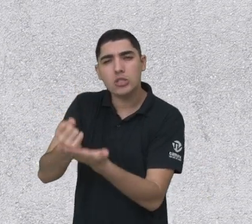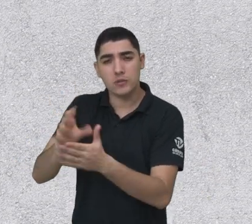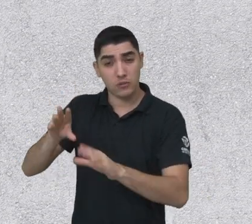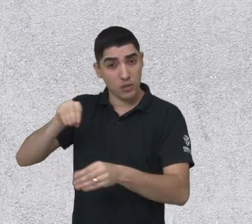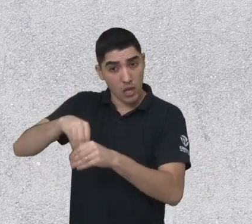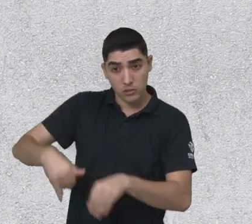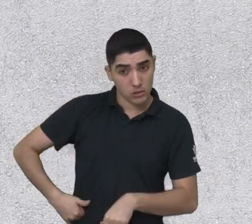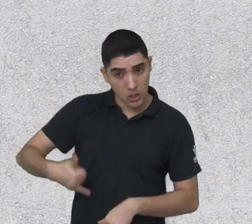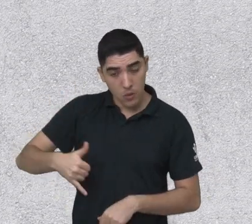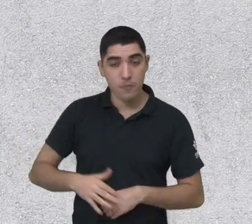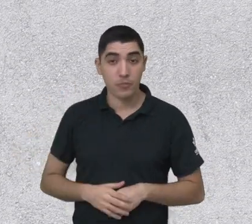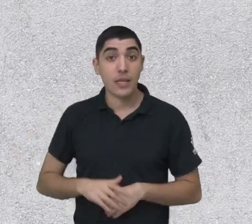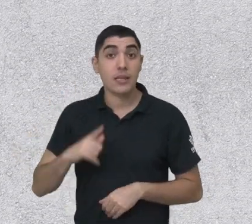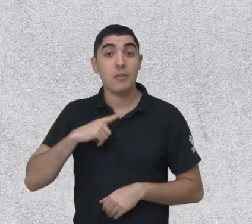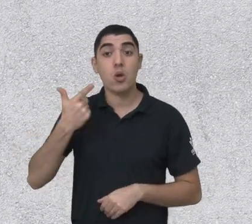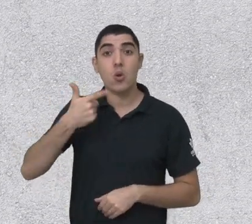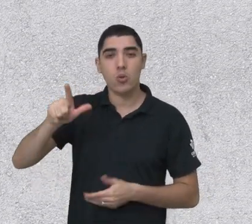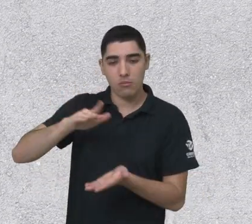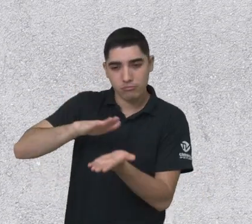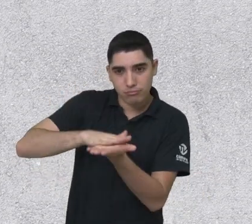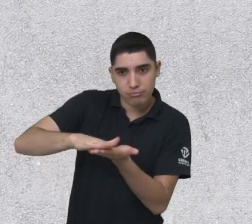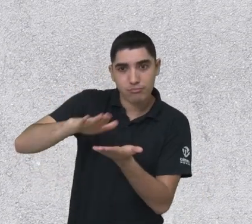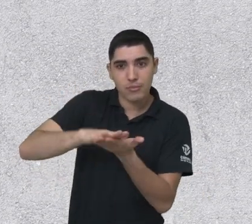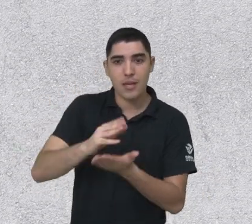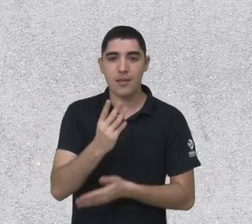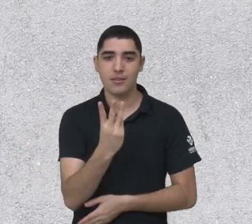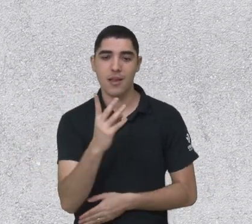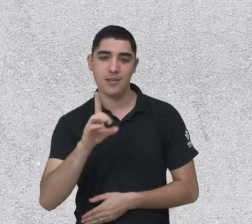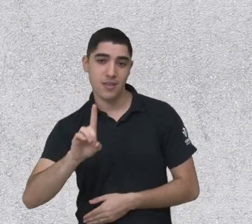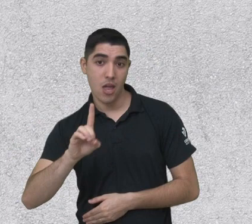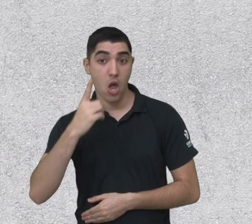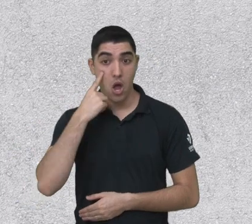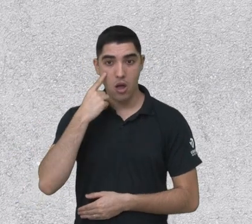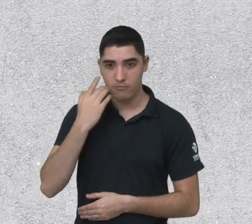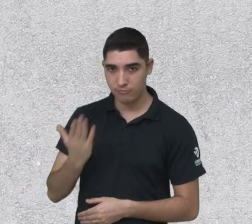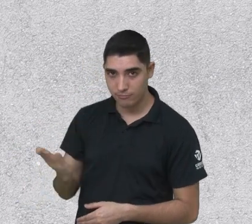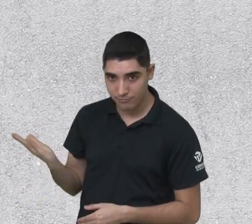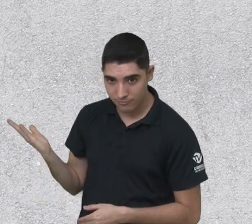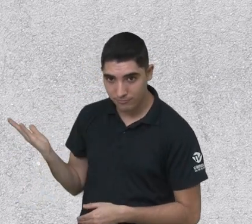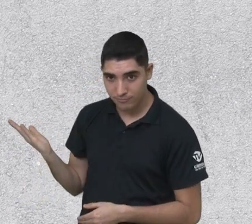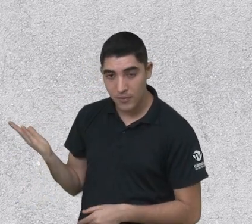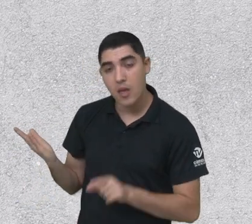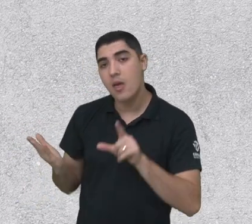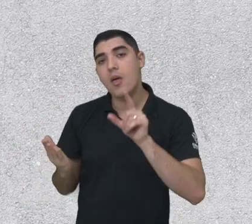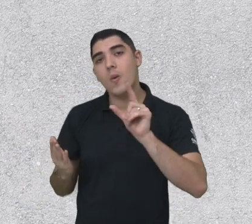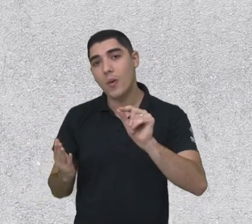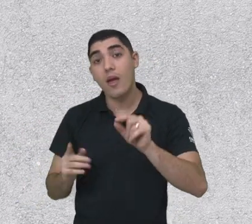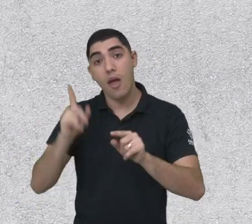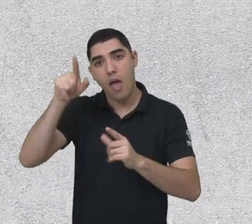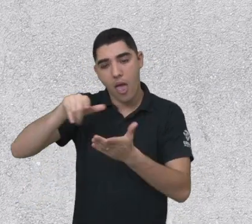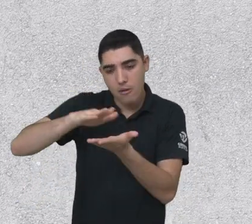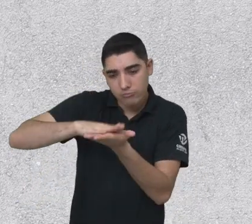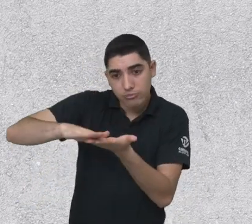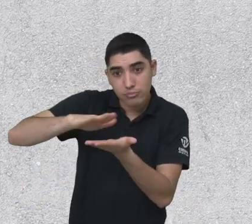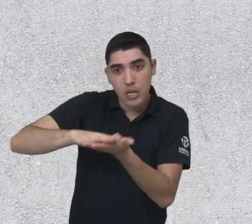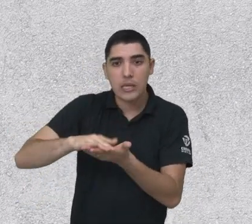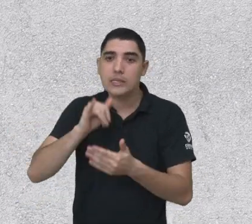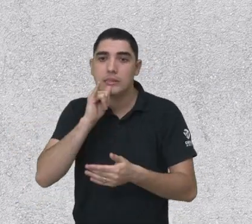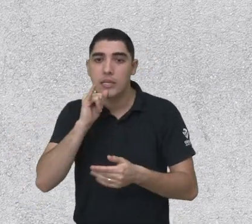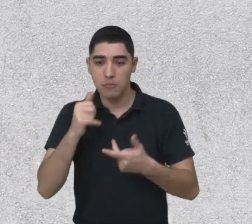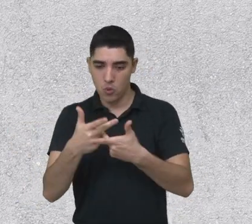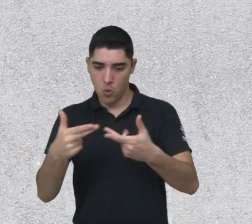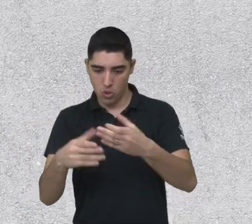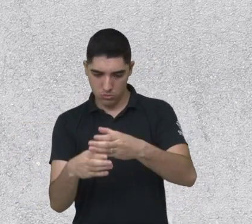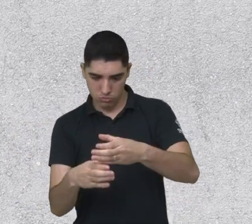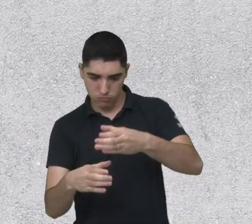smartphones. E tem a impressora 3D, que também é conhecida como prototipagem rápida. Basicamente, é uma impressora que imprime